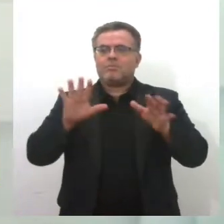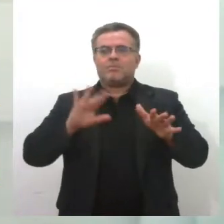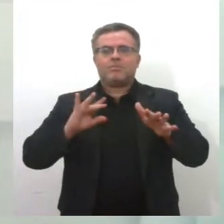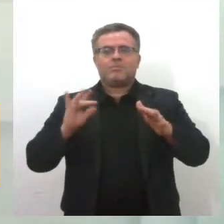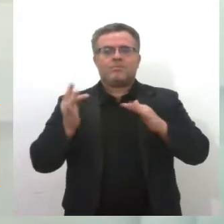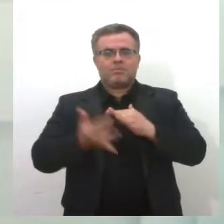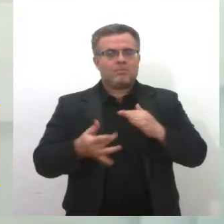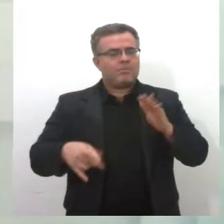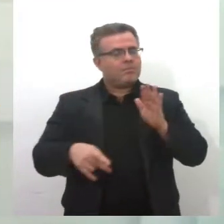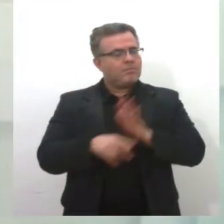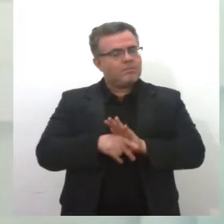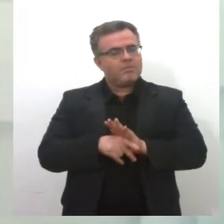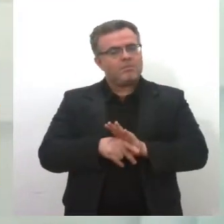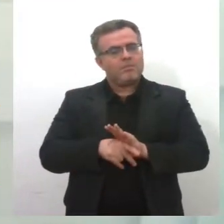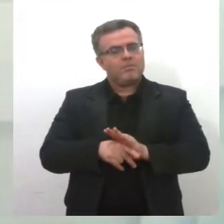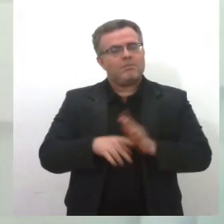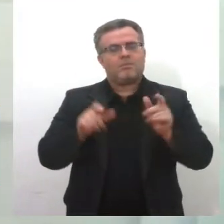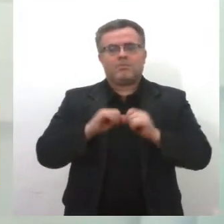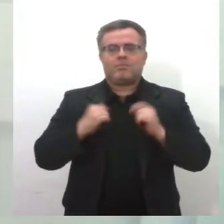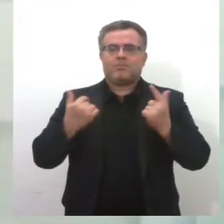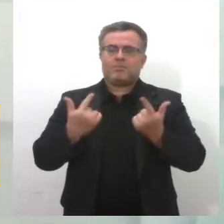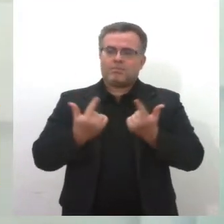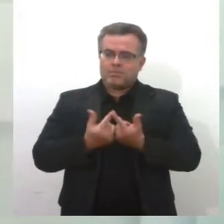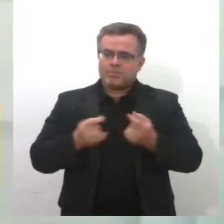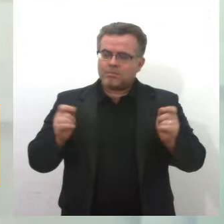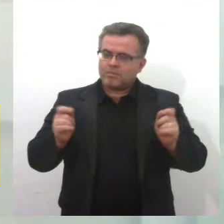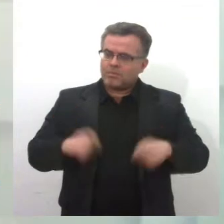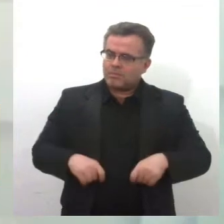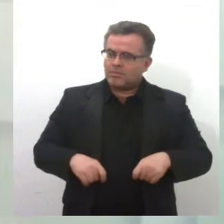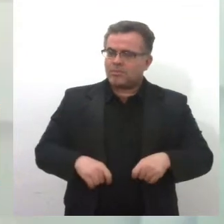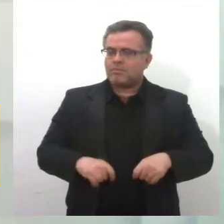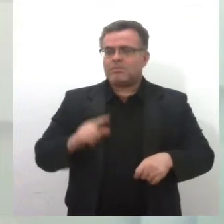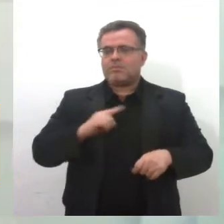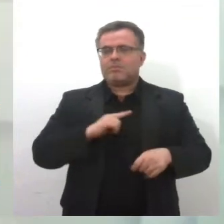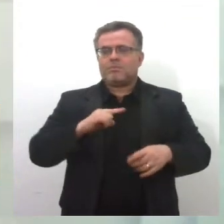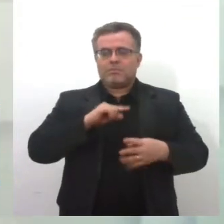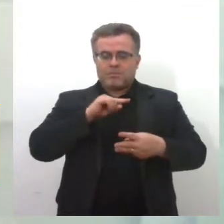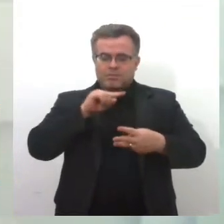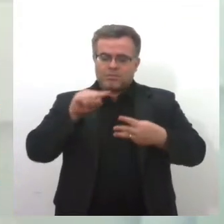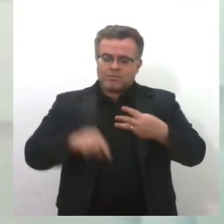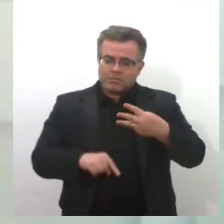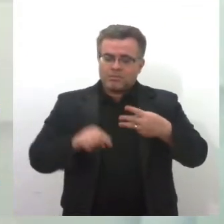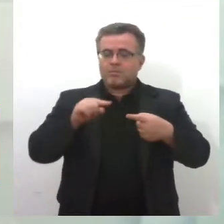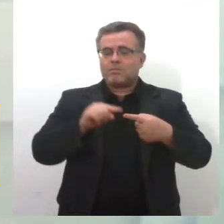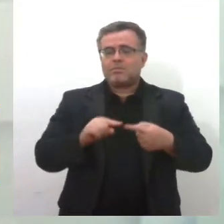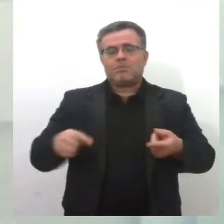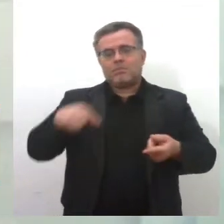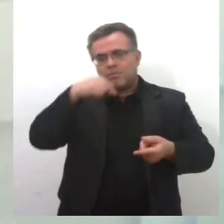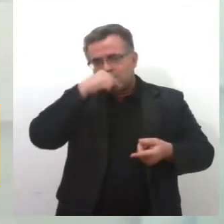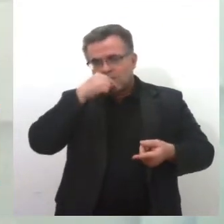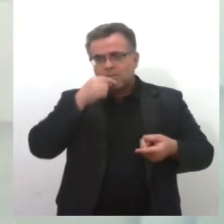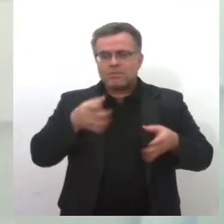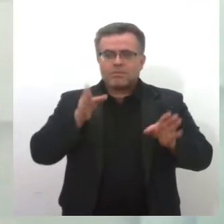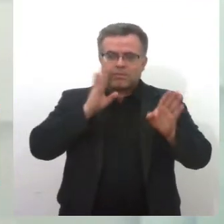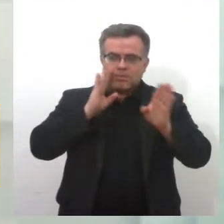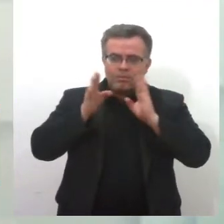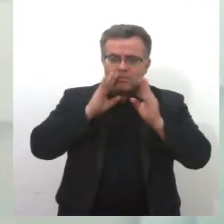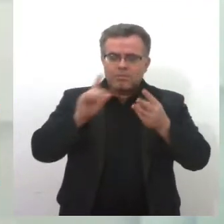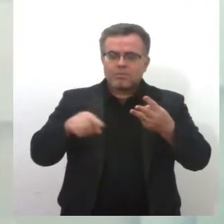da Assembleia Legislativa. A Assembleia está no Facebook e no Twitter, no @AssembleiaSE, e também no Instagram,